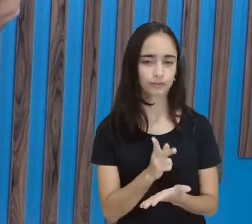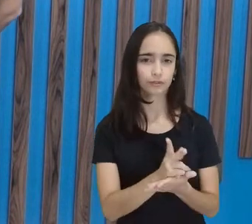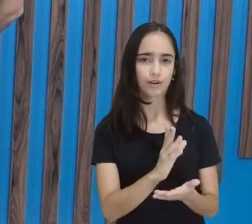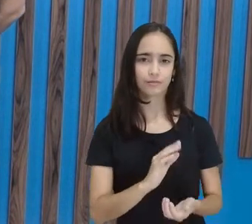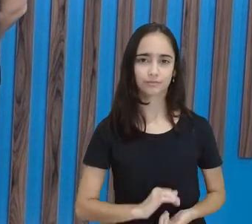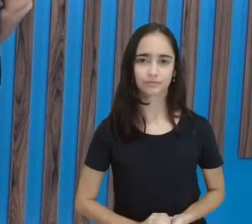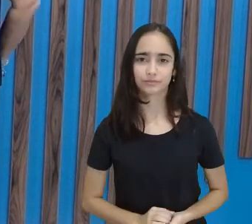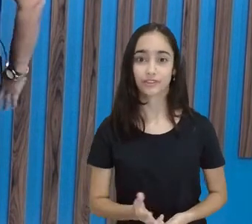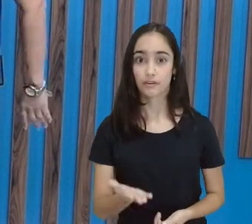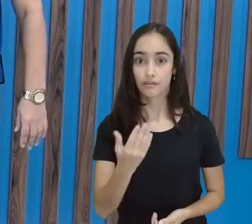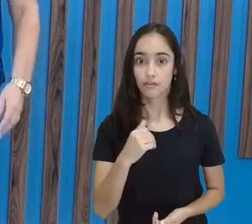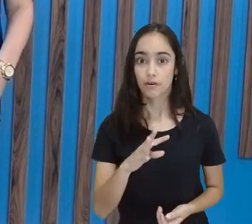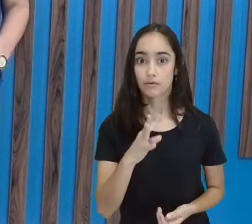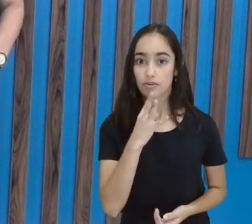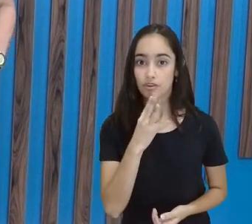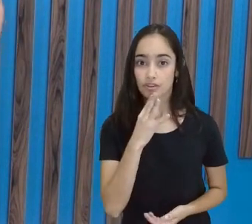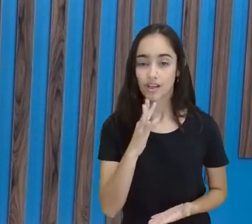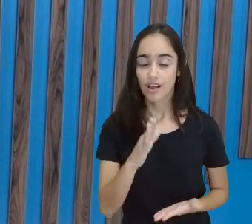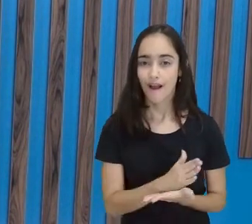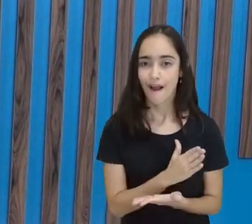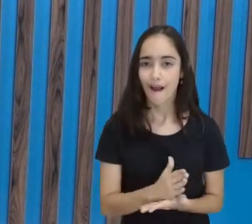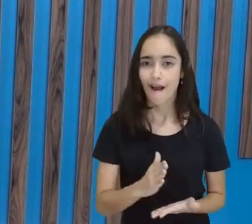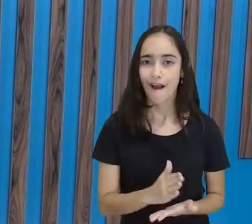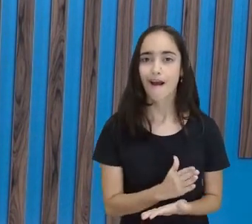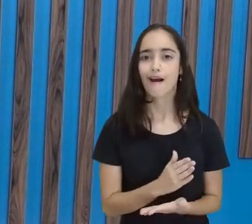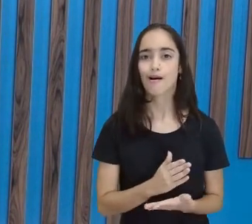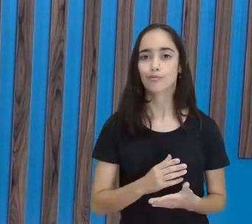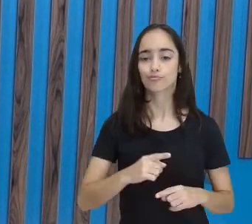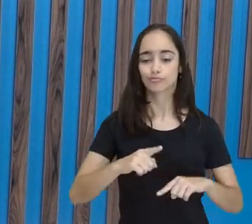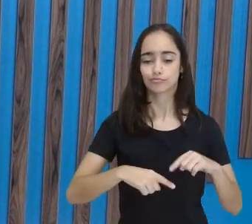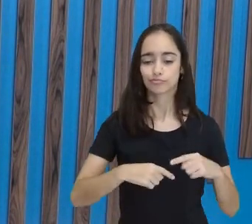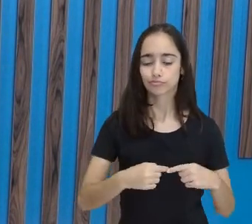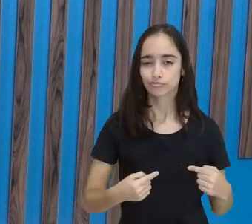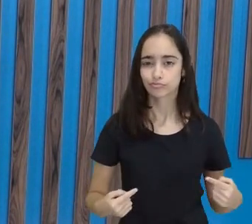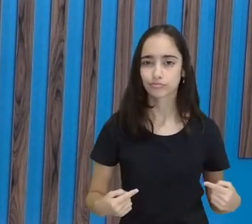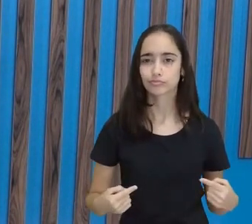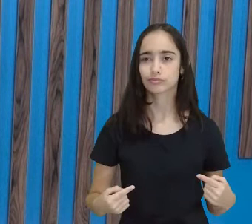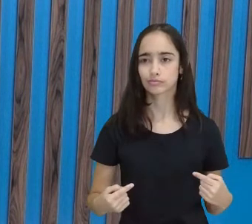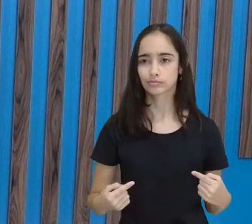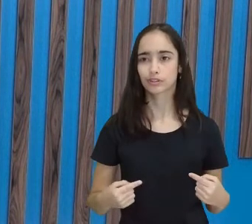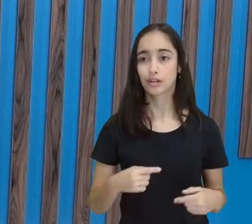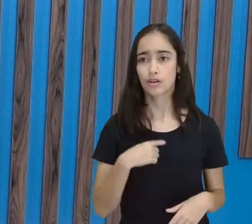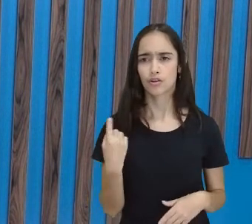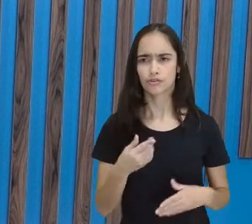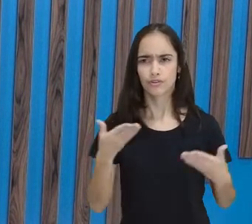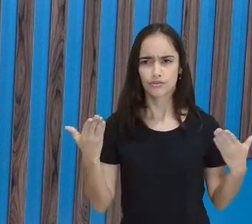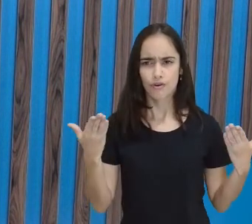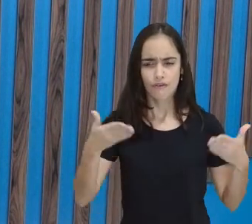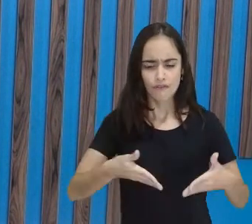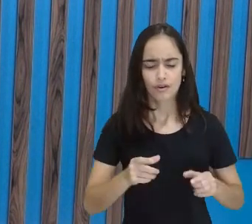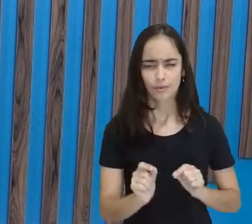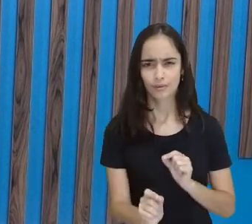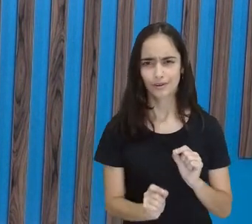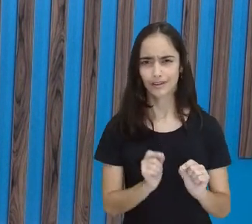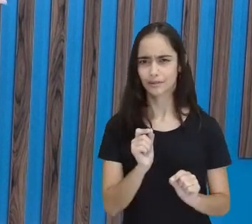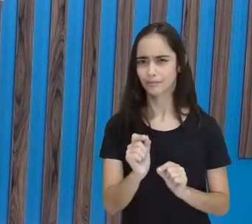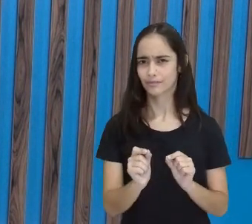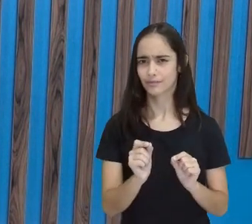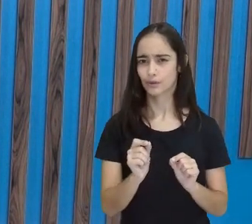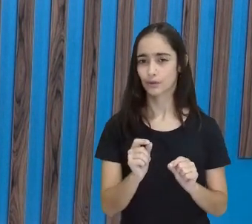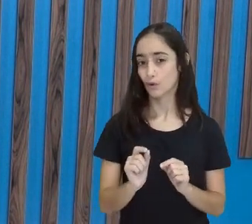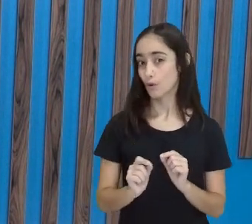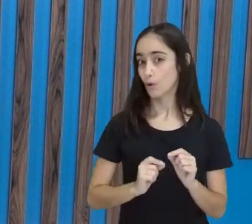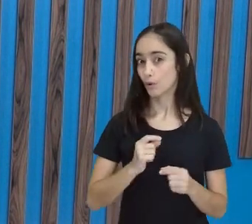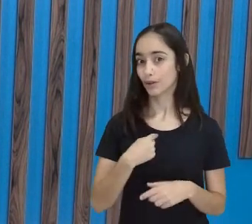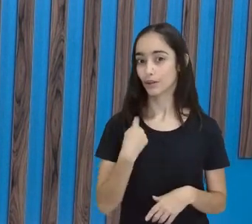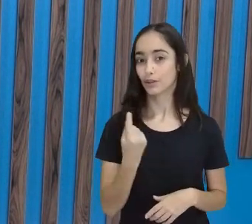Vamos conhecer também alguns instrumentos e o uso deles no dia a dia. A gente já comentou alguns, o nosso foco estava sendo, a princípio, mostrar o que a gente pode medir,